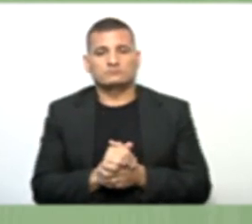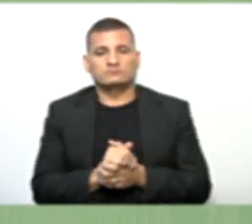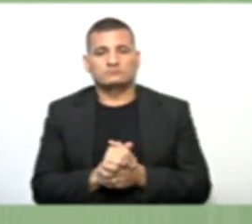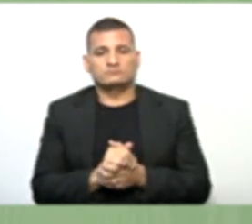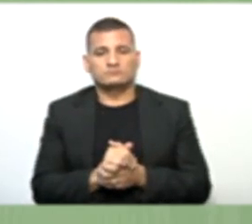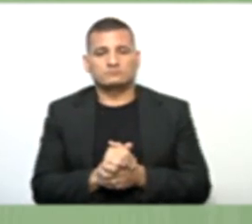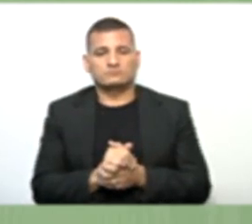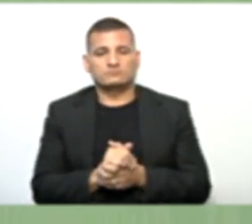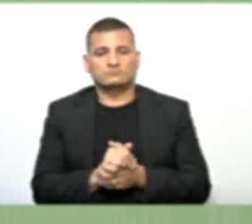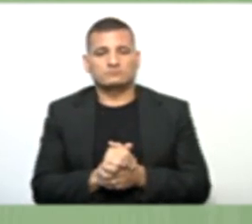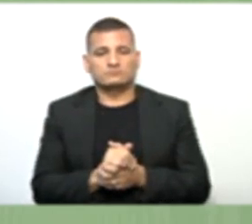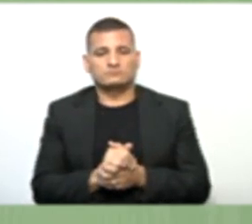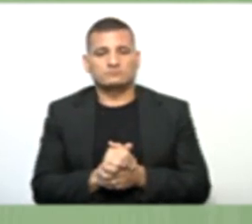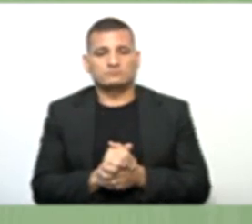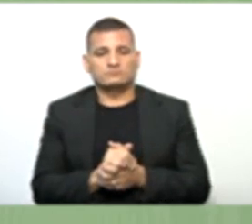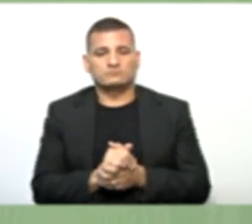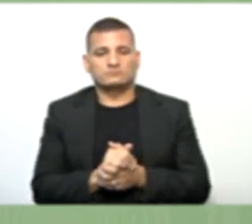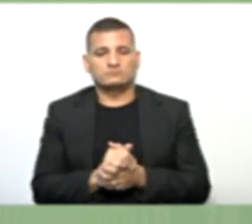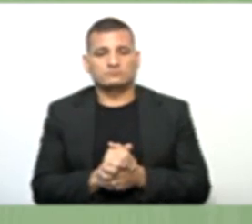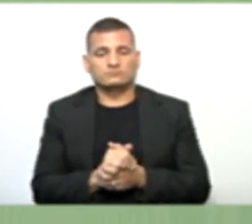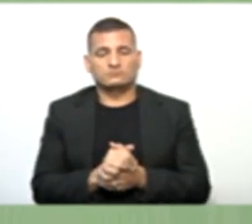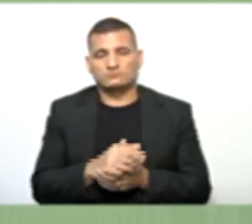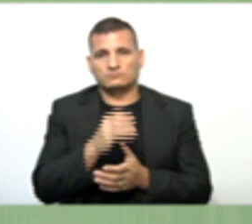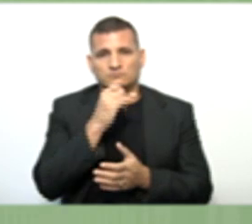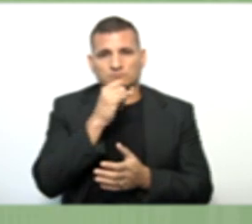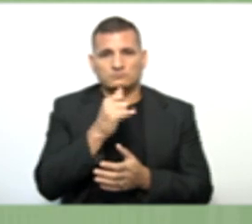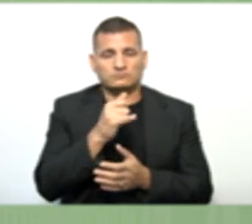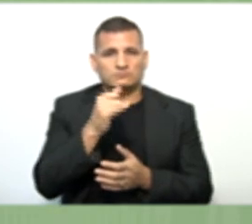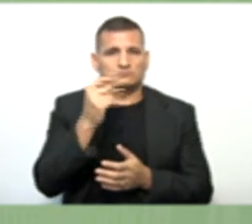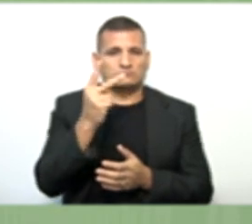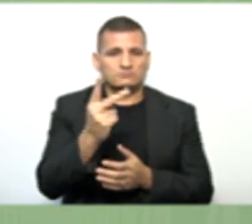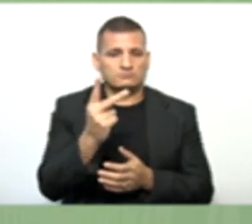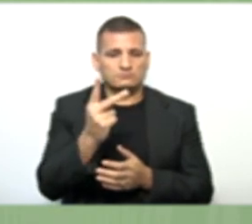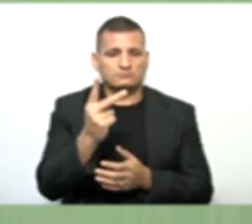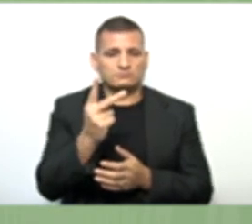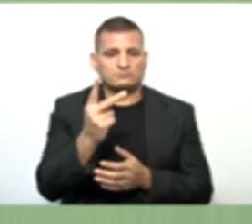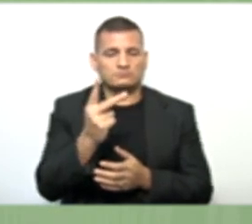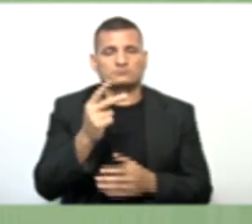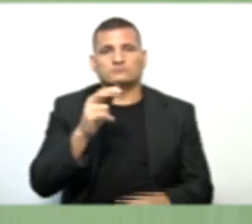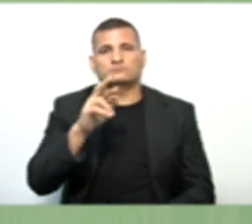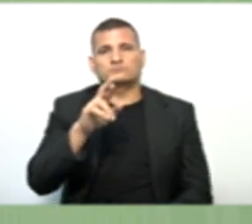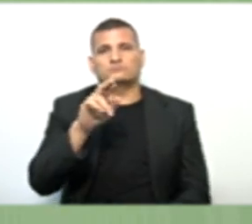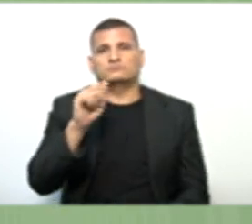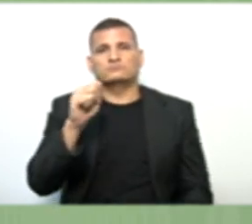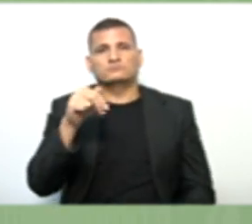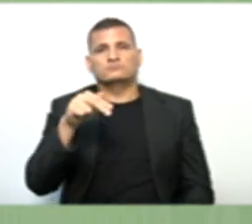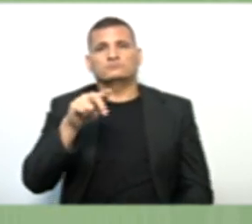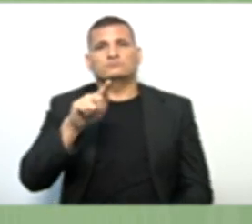sabe. No caso de aparecer dois valores, aqui, né, no caso range